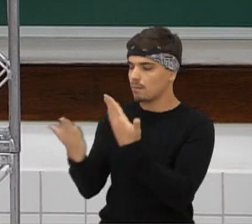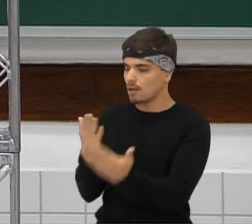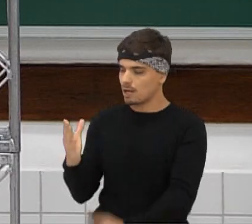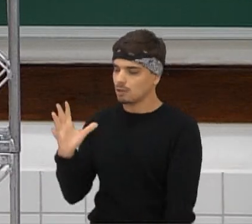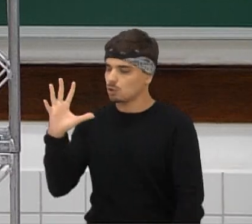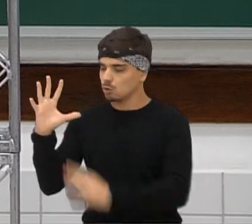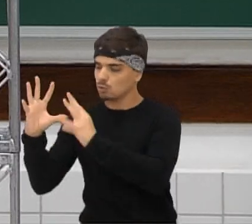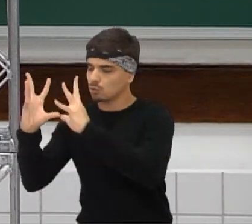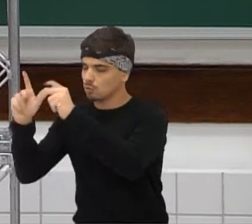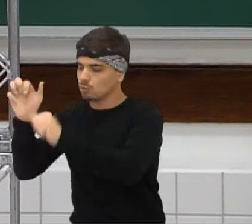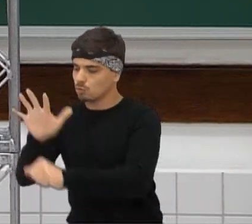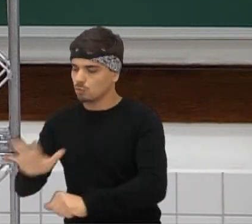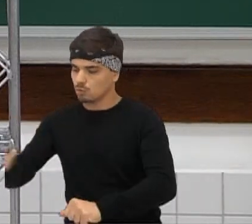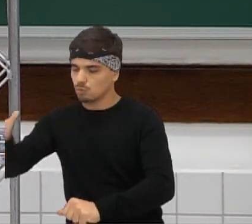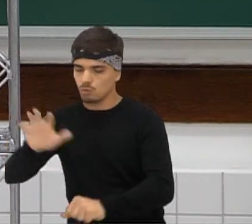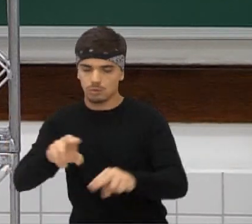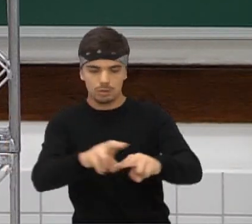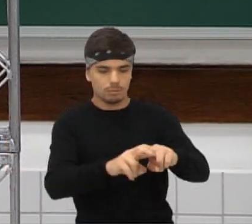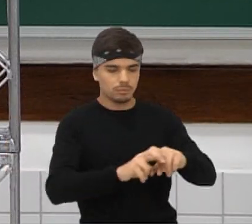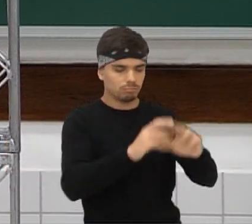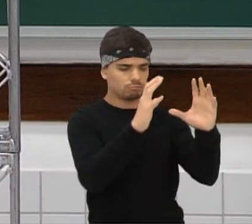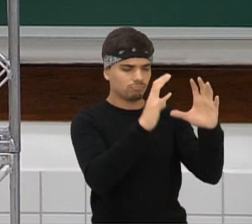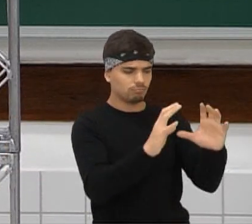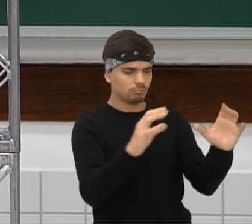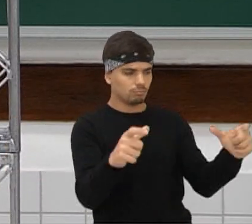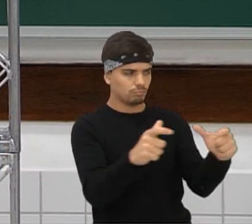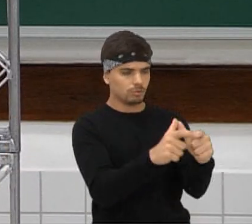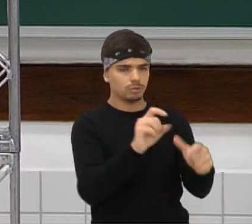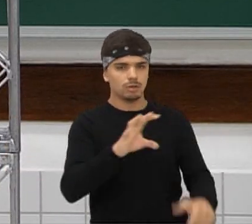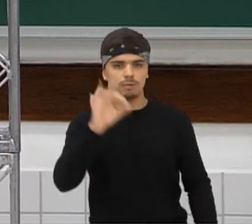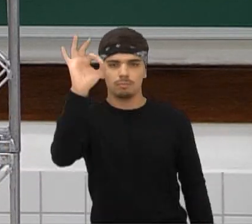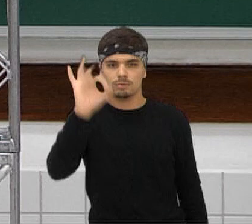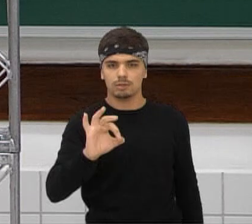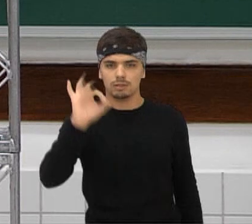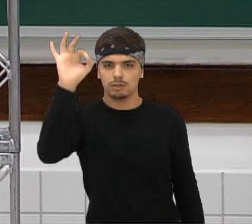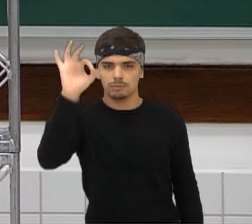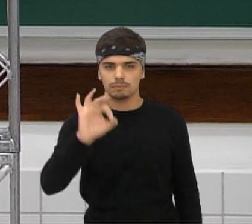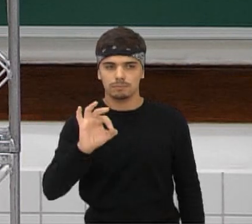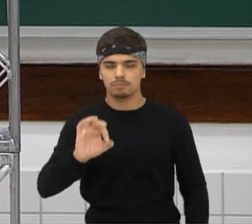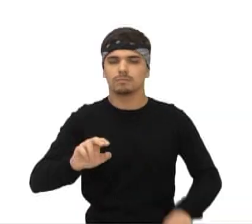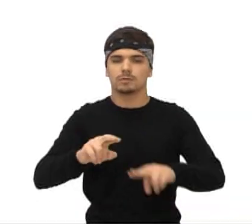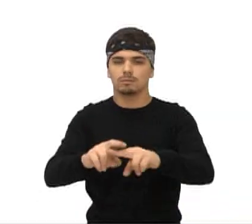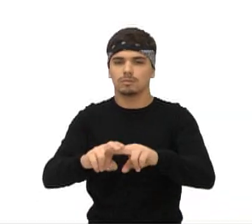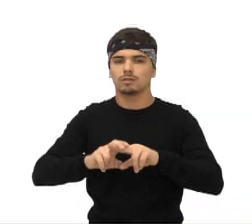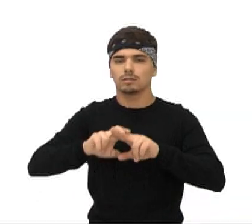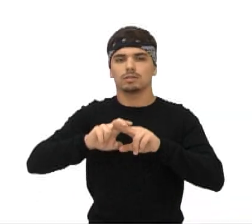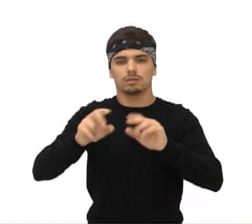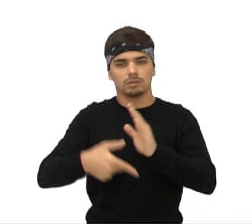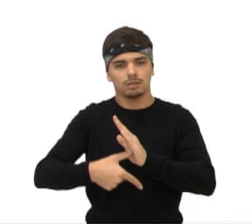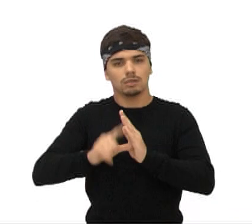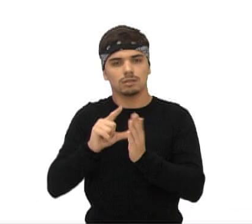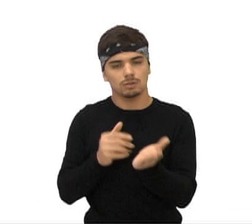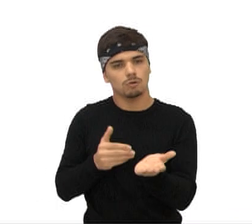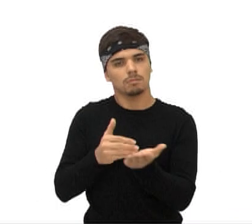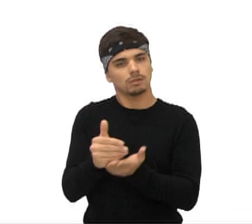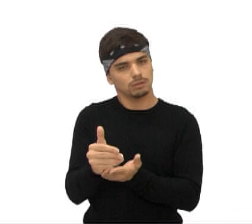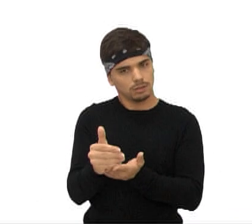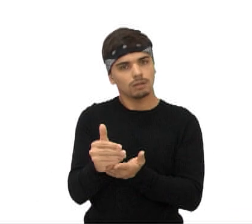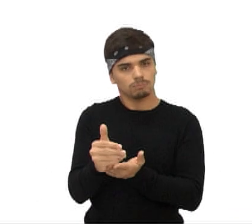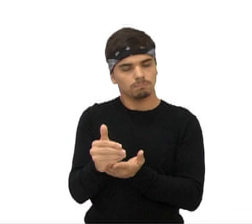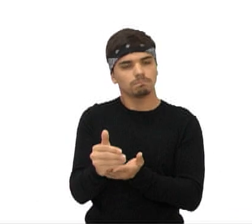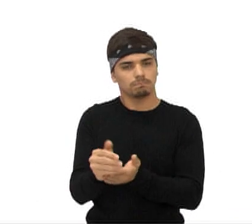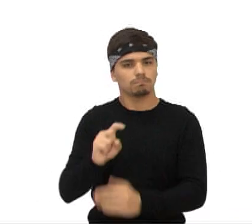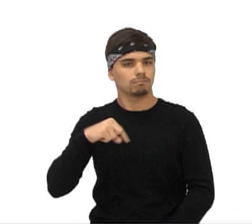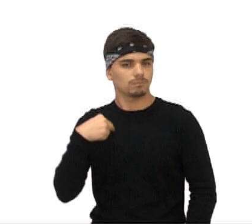parte. Então, por isso que eu uso porcentagem, certo? Então, antes de nós começarmos, a gente